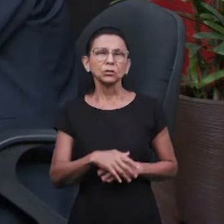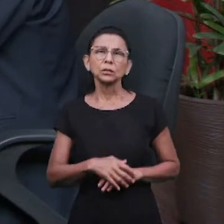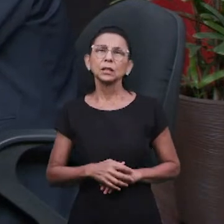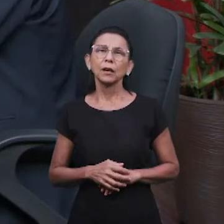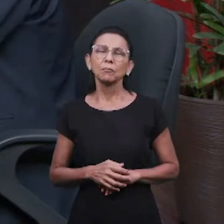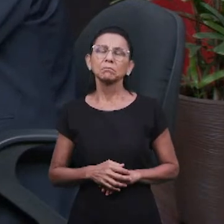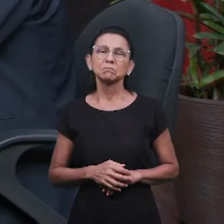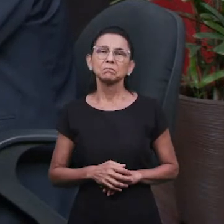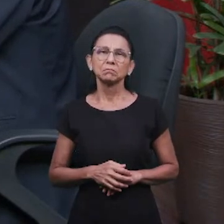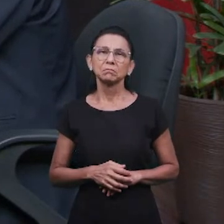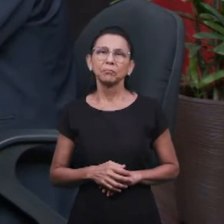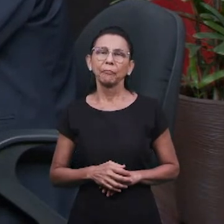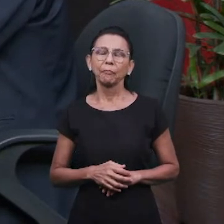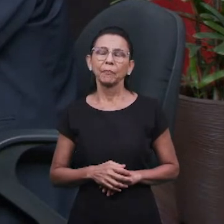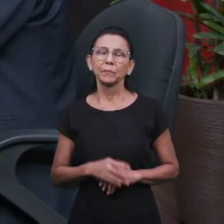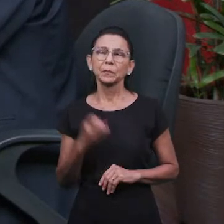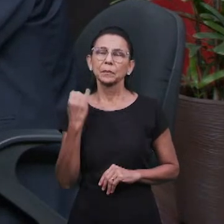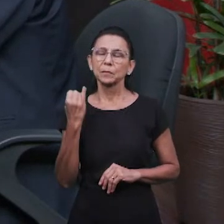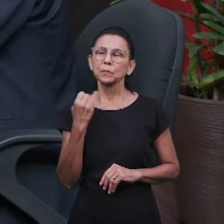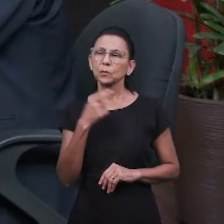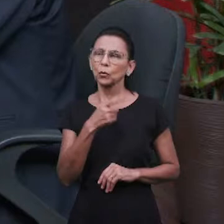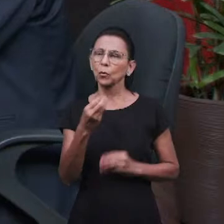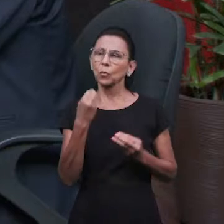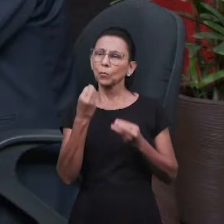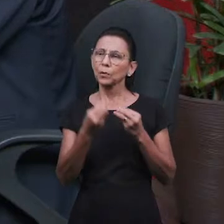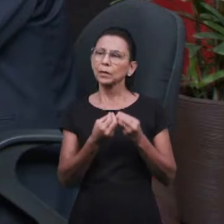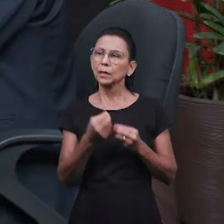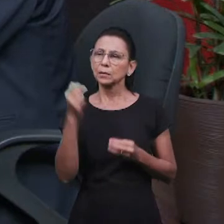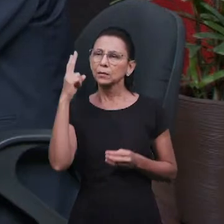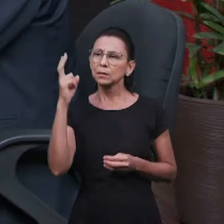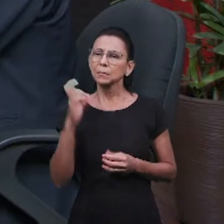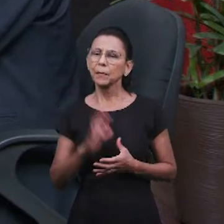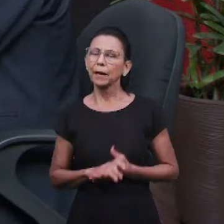têm que nós não temos, né? Não é não? Isso. E como cada um